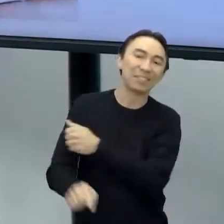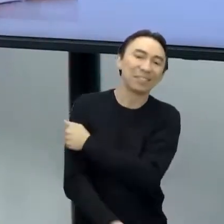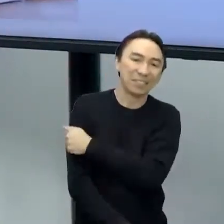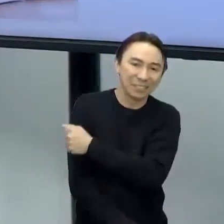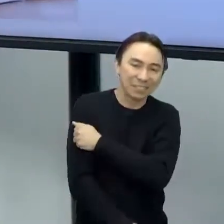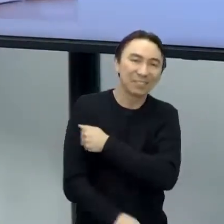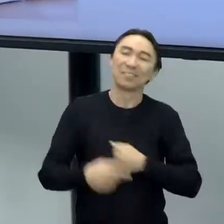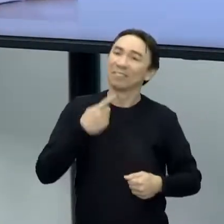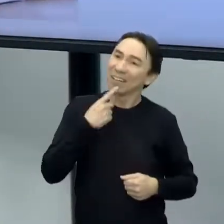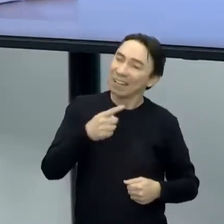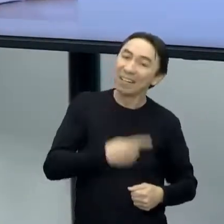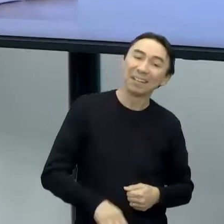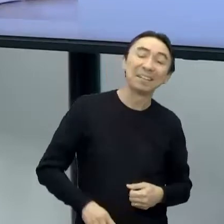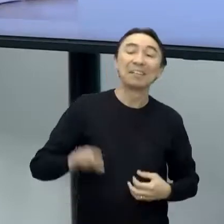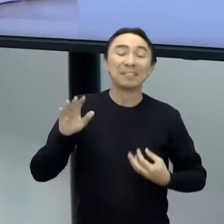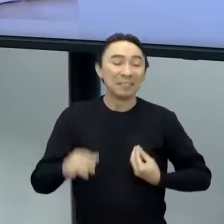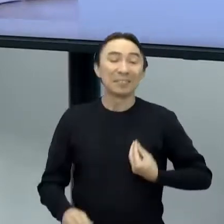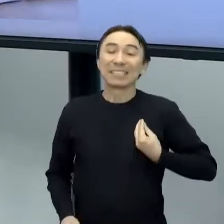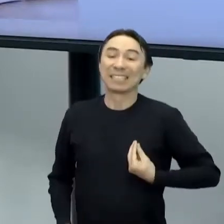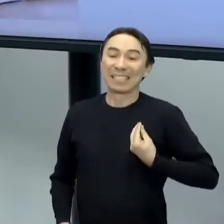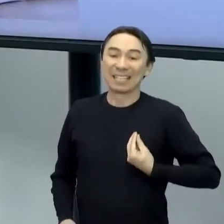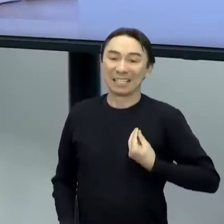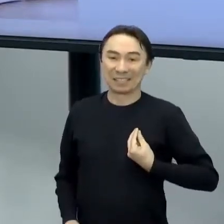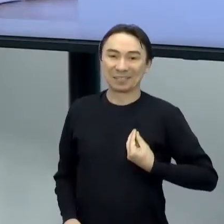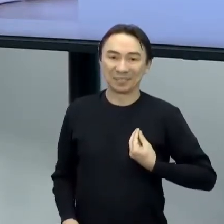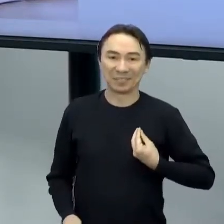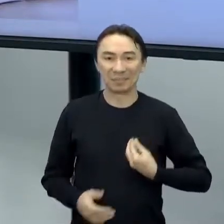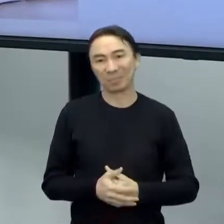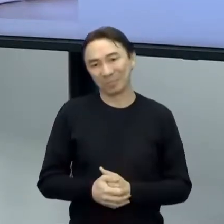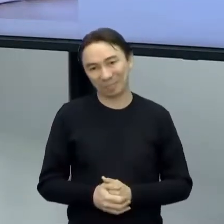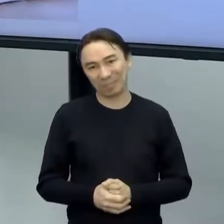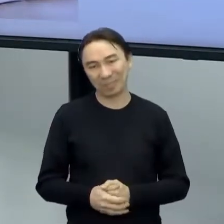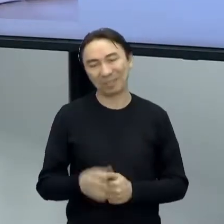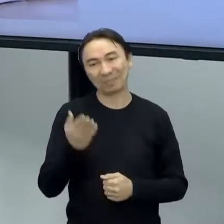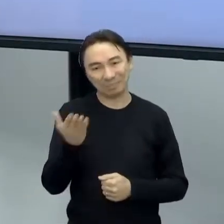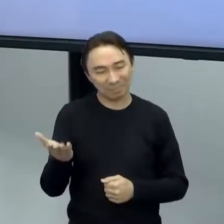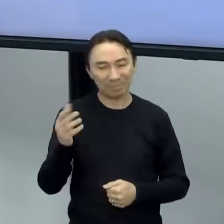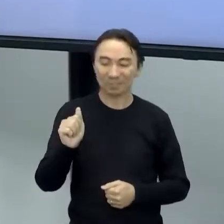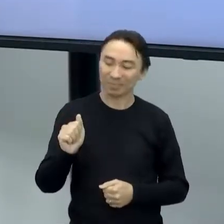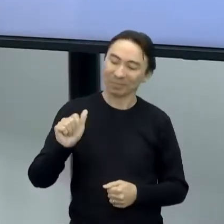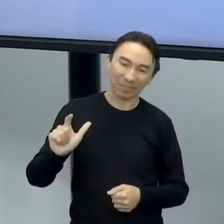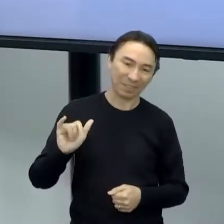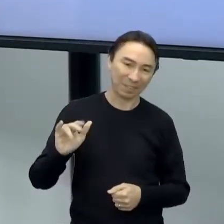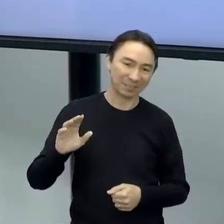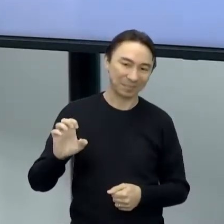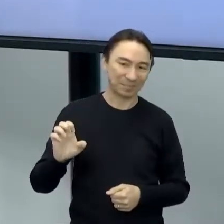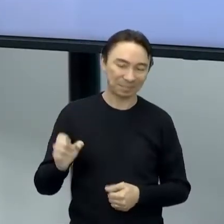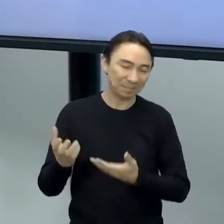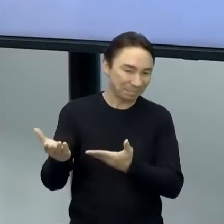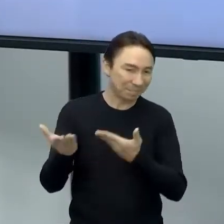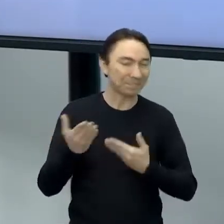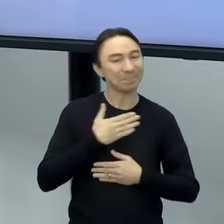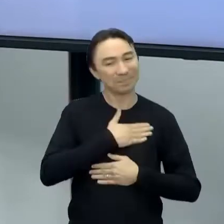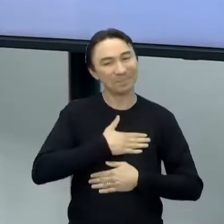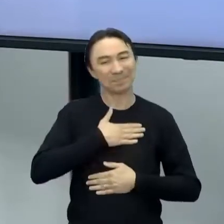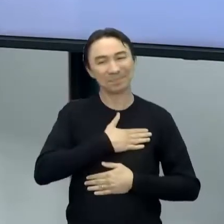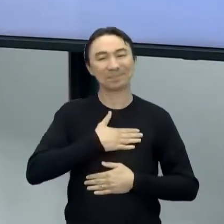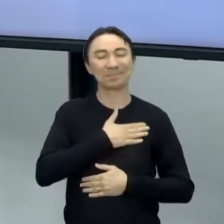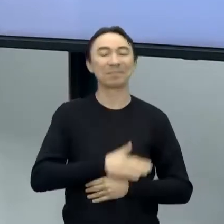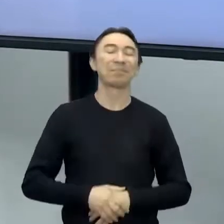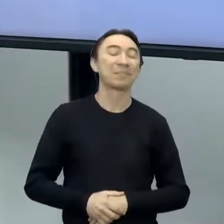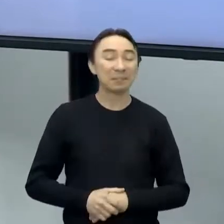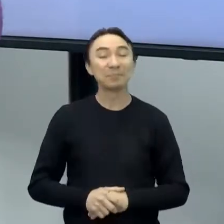nessa distância, né? Mas, seja bem-vinda, Alice. Bora lá. Vamos aí na